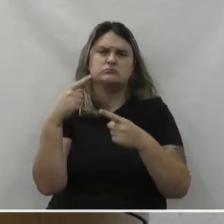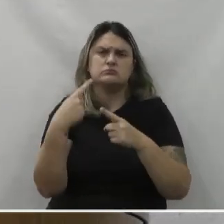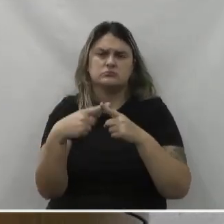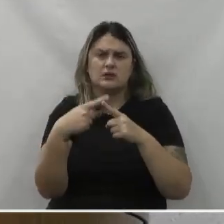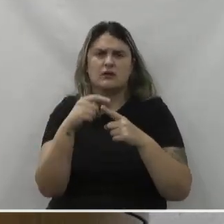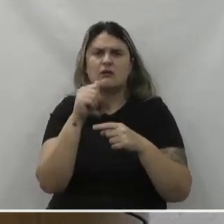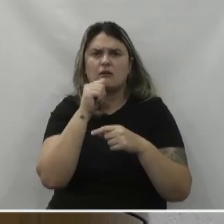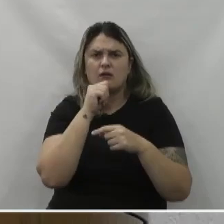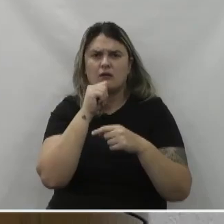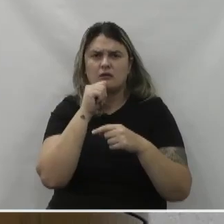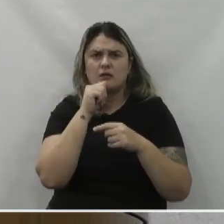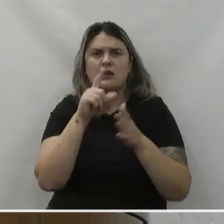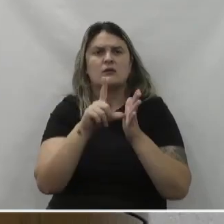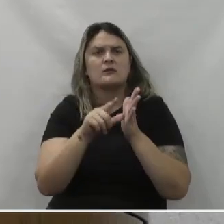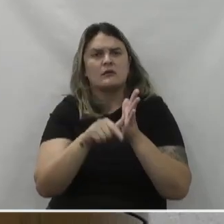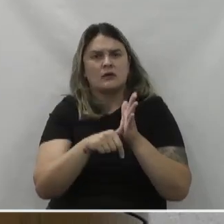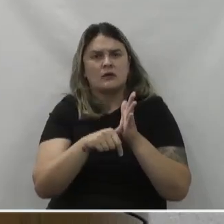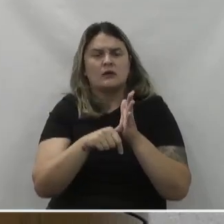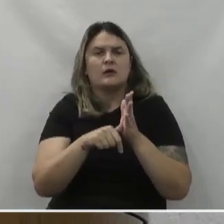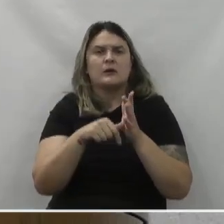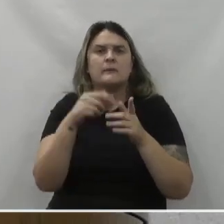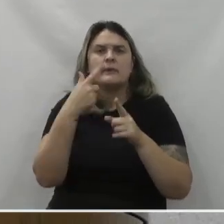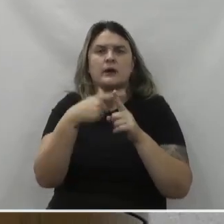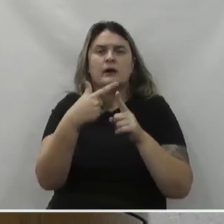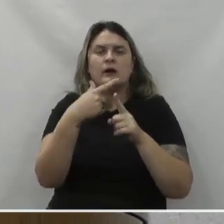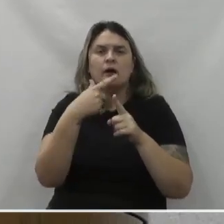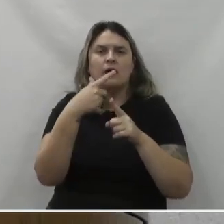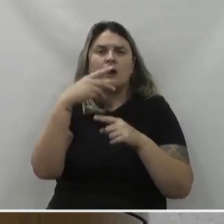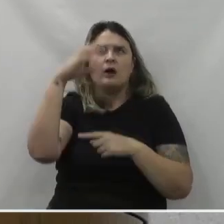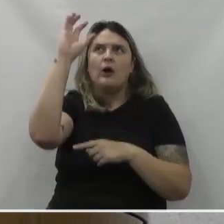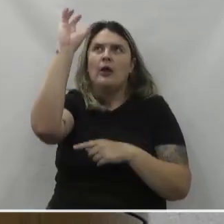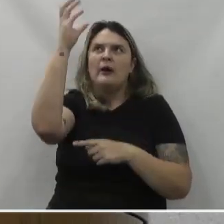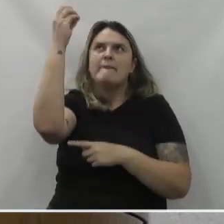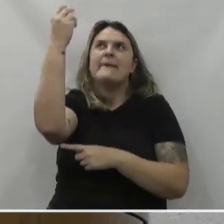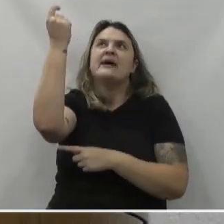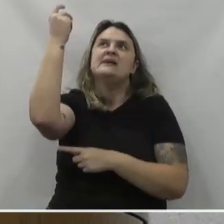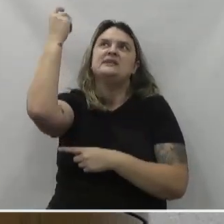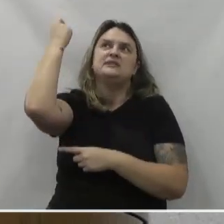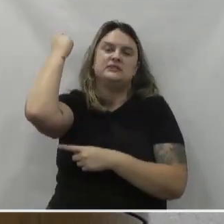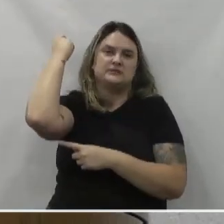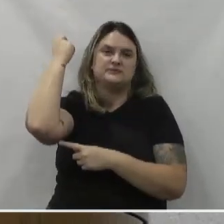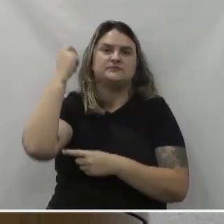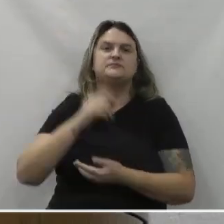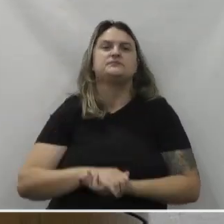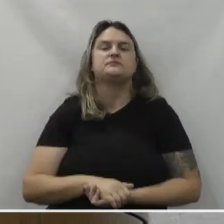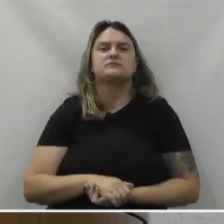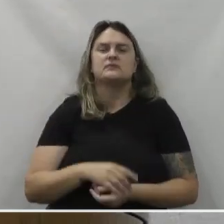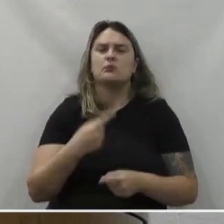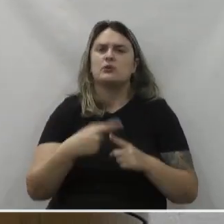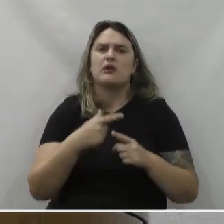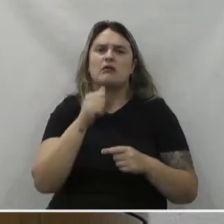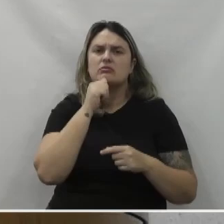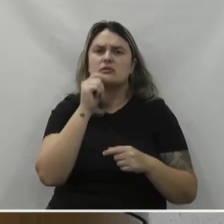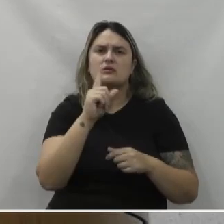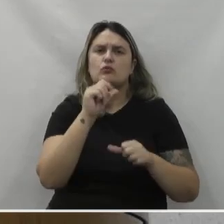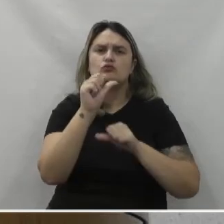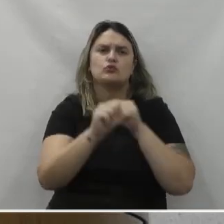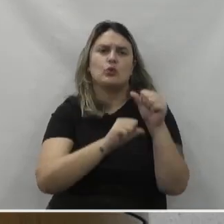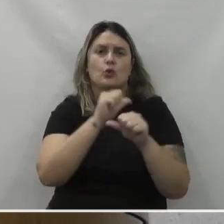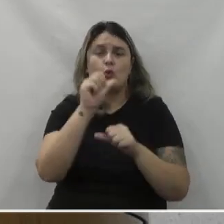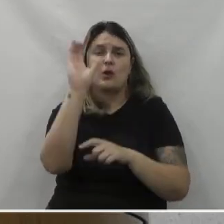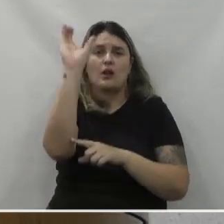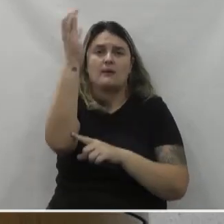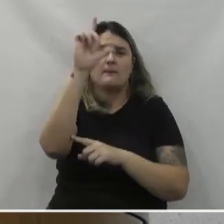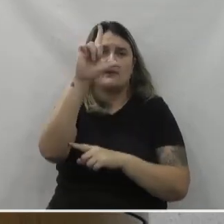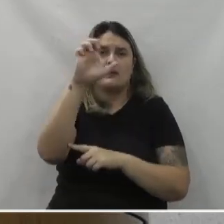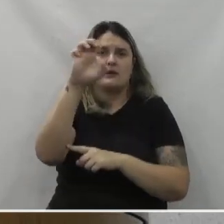encontra aí com essas luminárias aí a vapor, mercúrio, enfim, e não de LED.